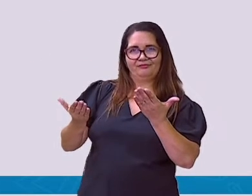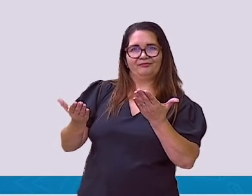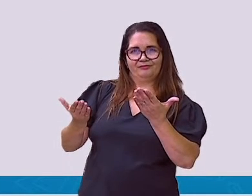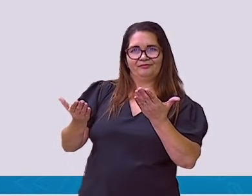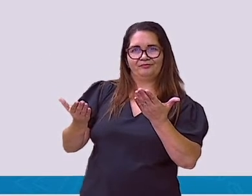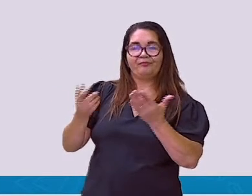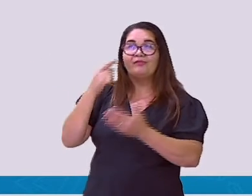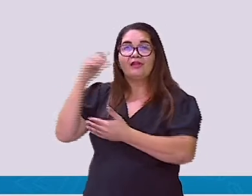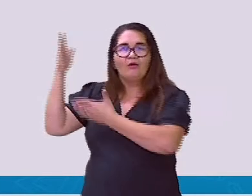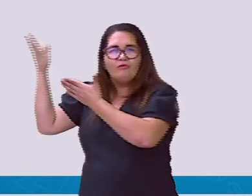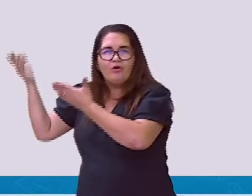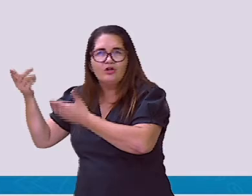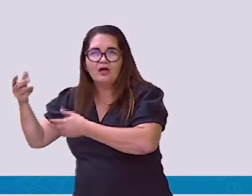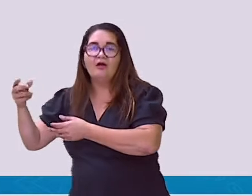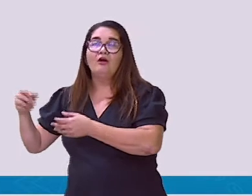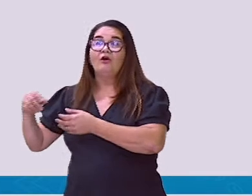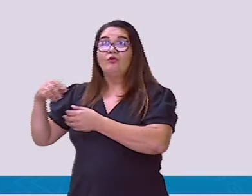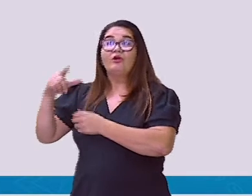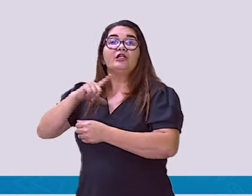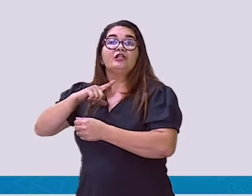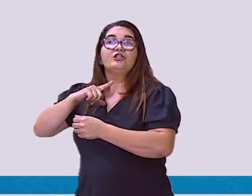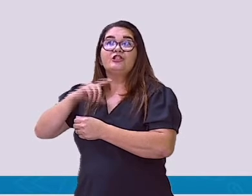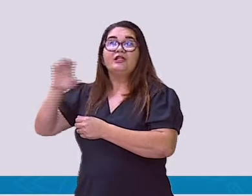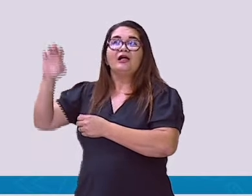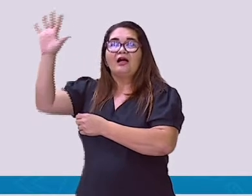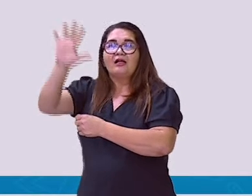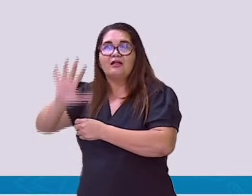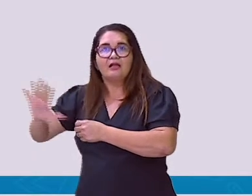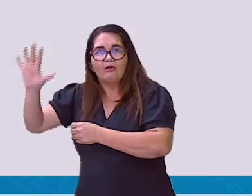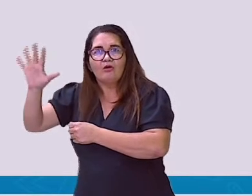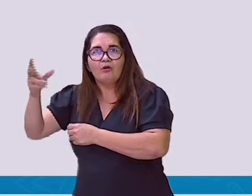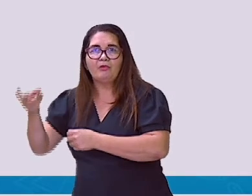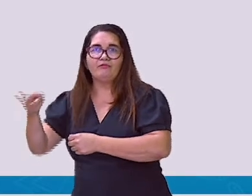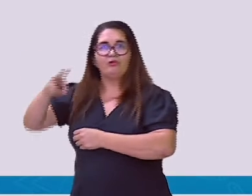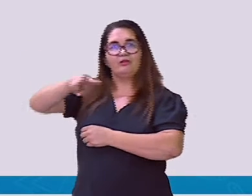tem aqui. Ó, mesma zona.